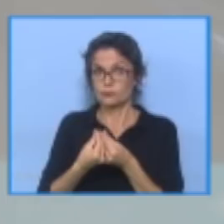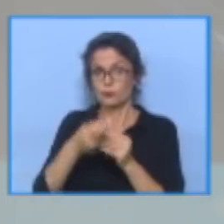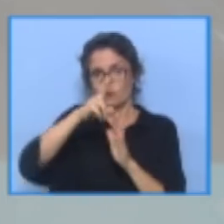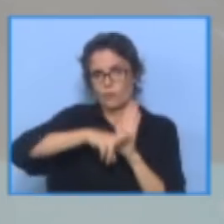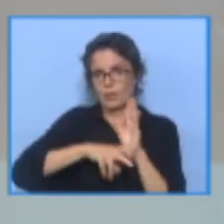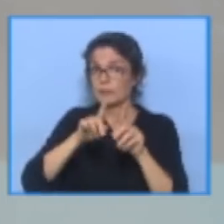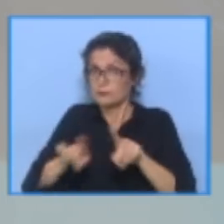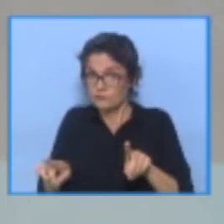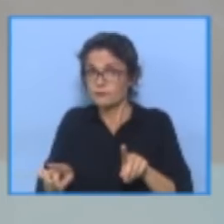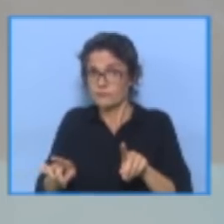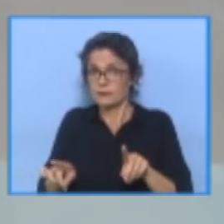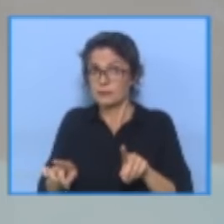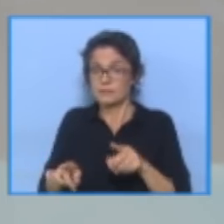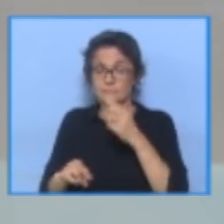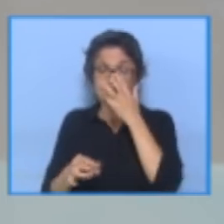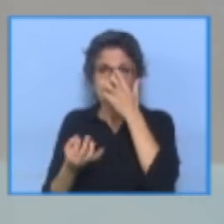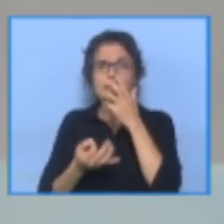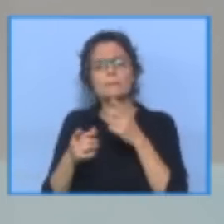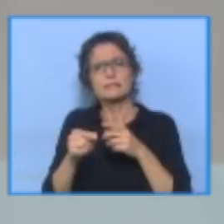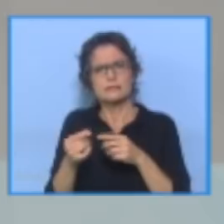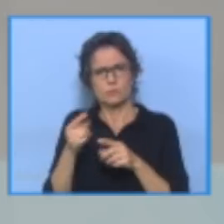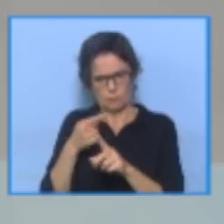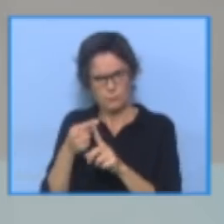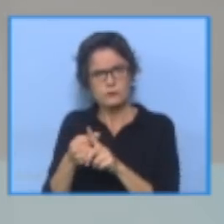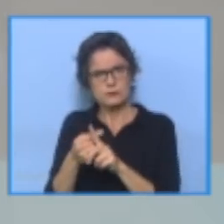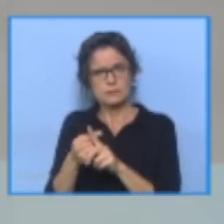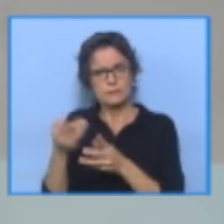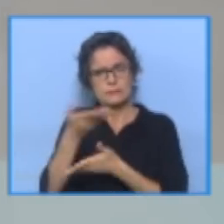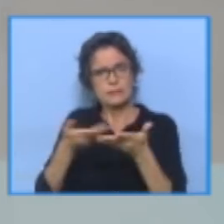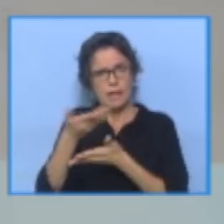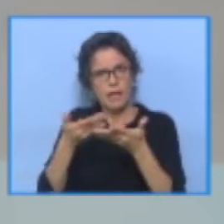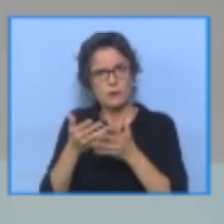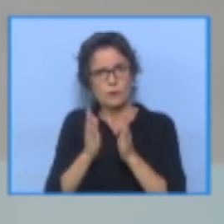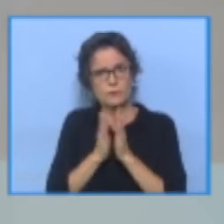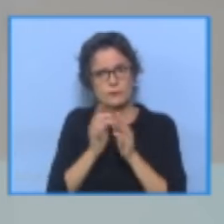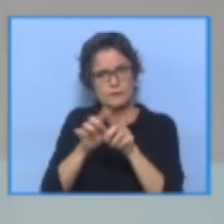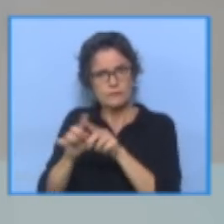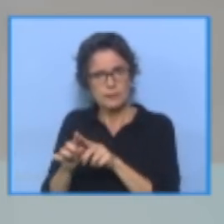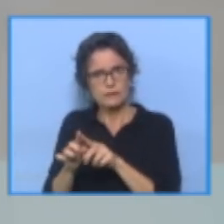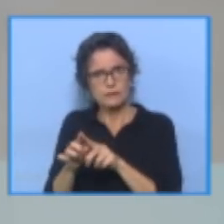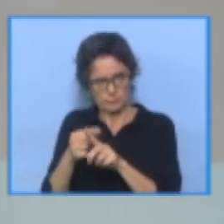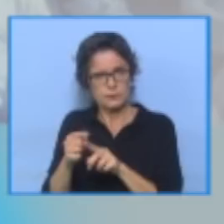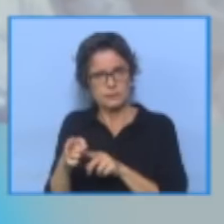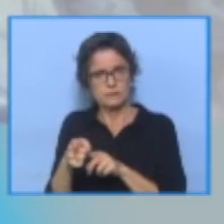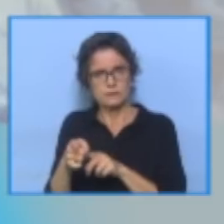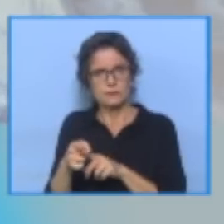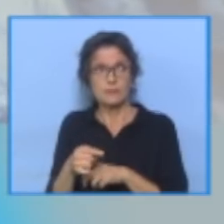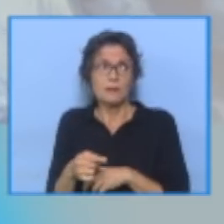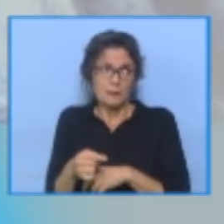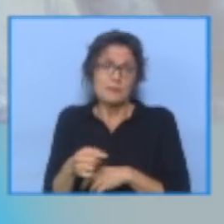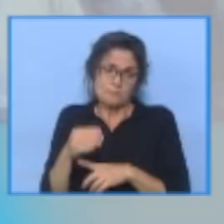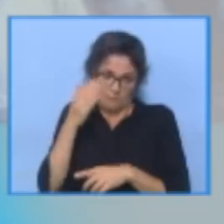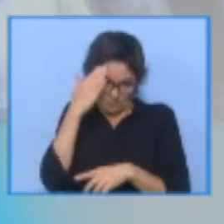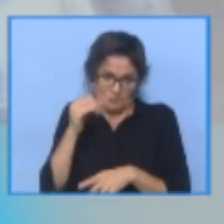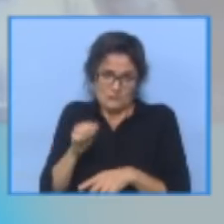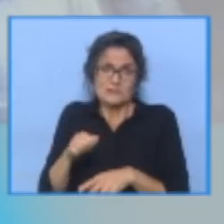mais-valia? O diálogo entre as várias confissões cristãs acontece? Em princípio, sim.